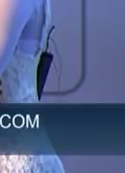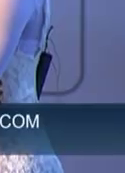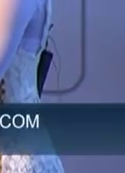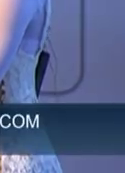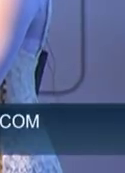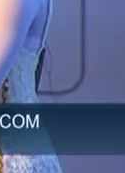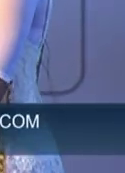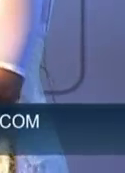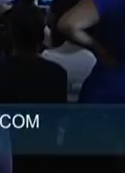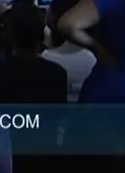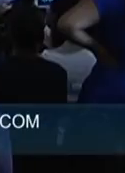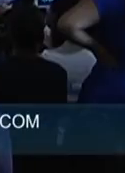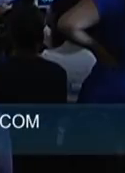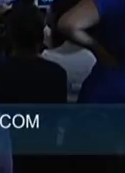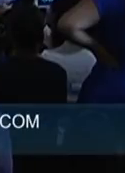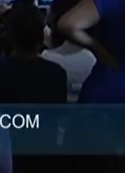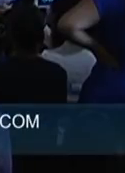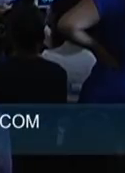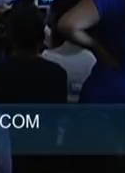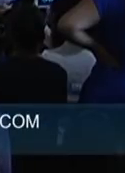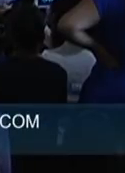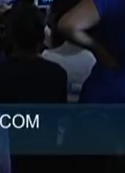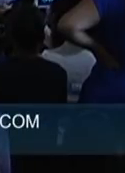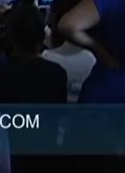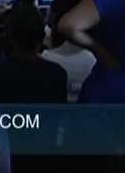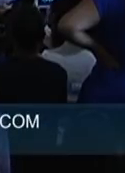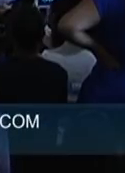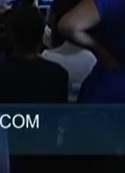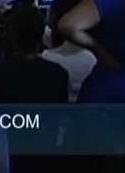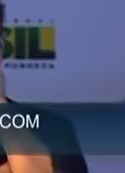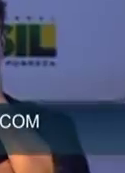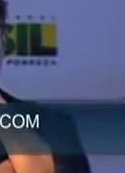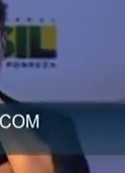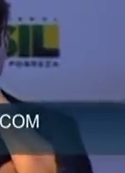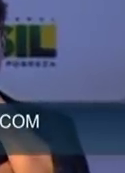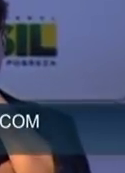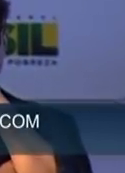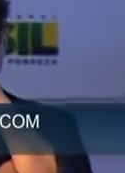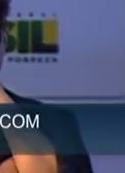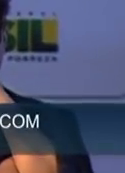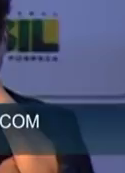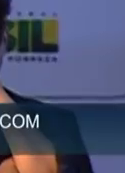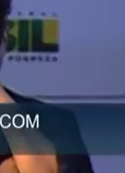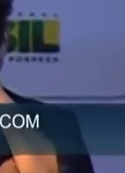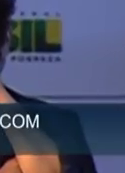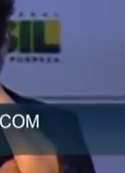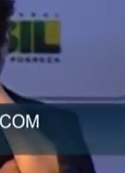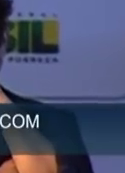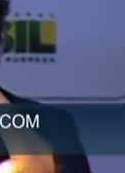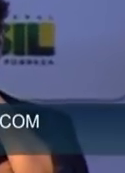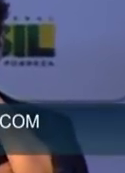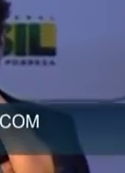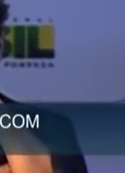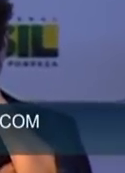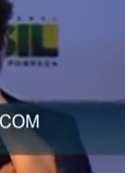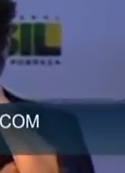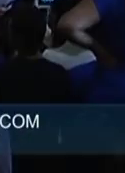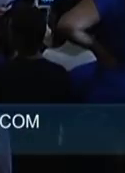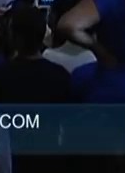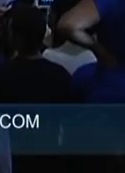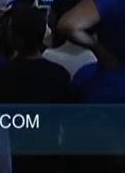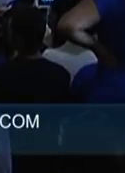exploração. Mas de nada valeria todo o nosso rito se não fosse a realidade que se anuncia.